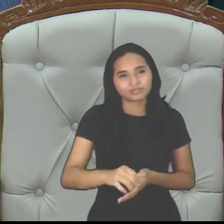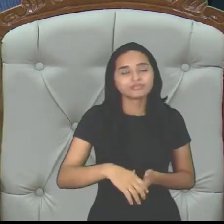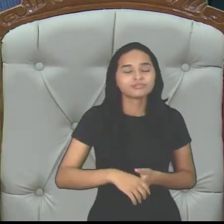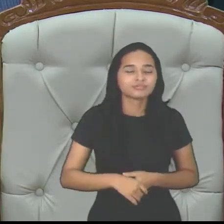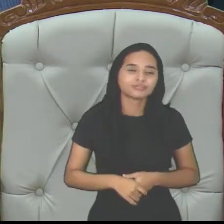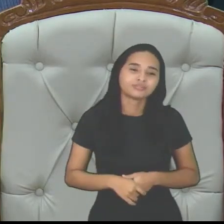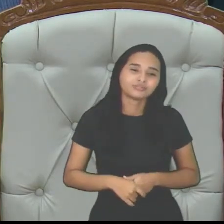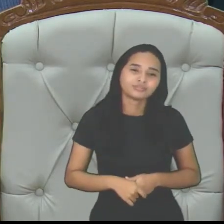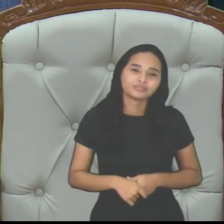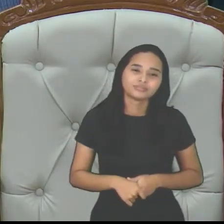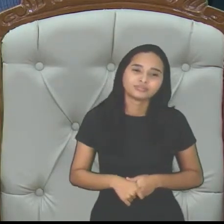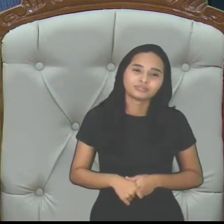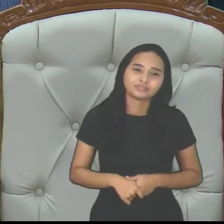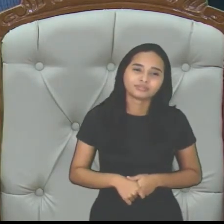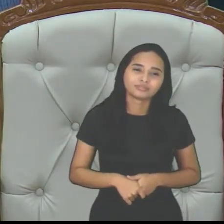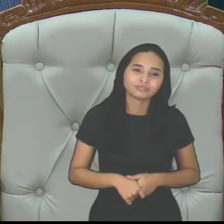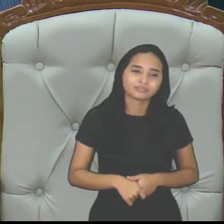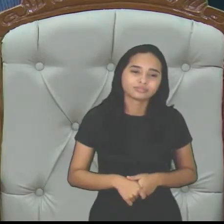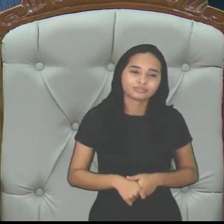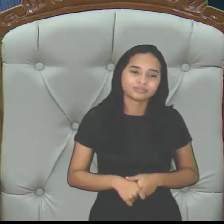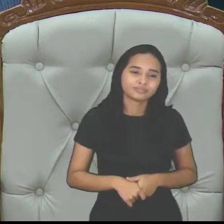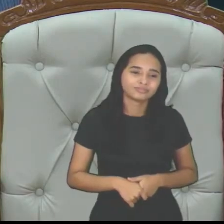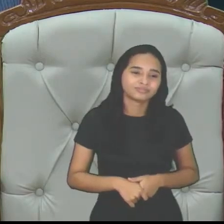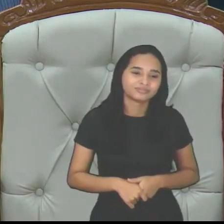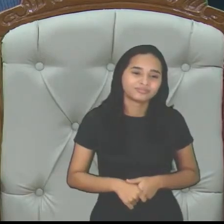Glória ao teu nome, Jesus. Glória.